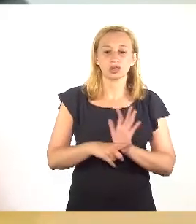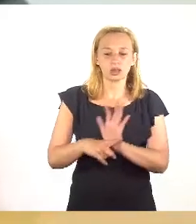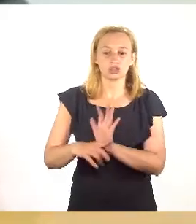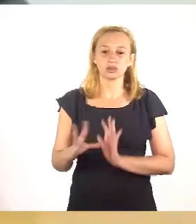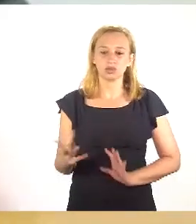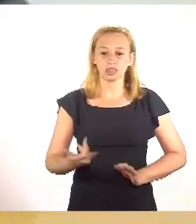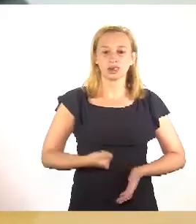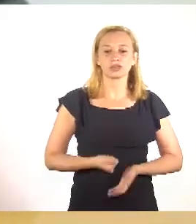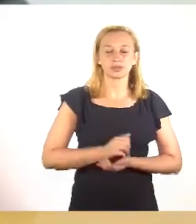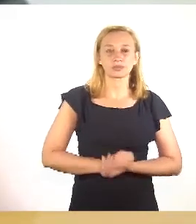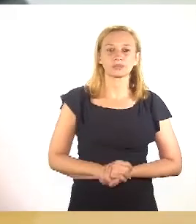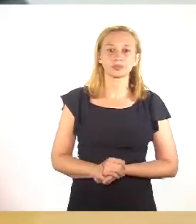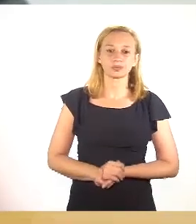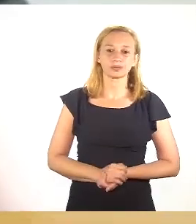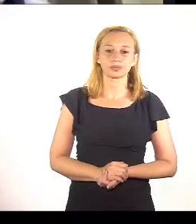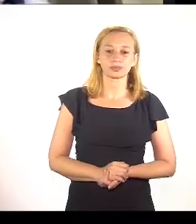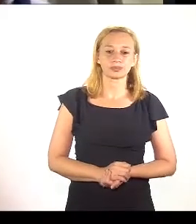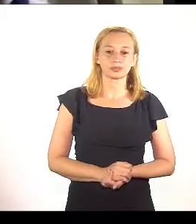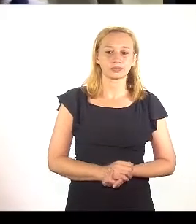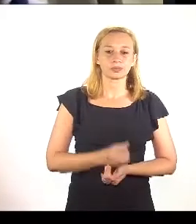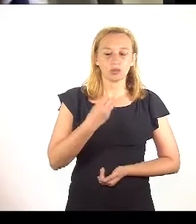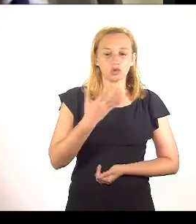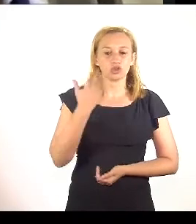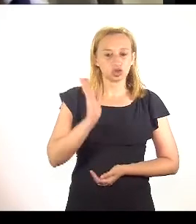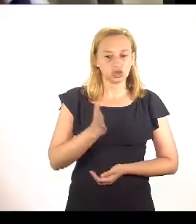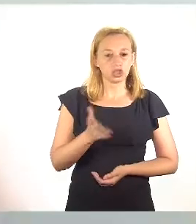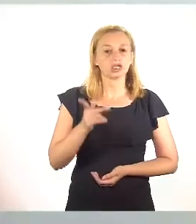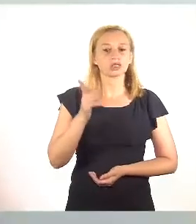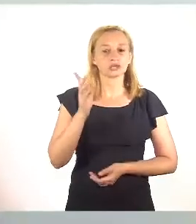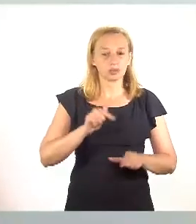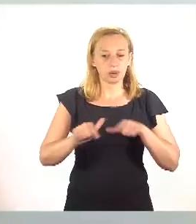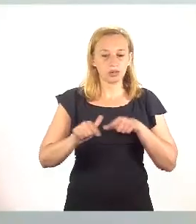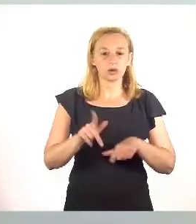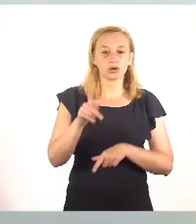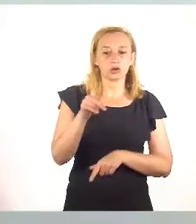adequada. Bom, já que o senhor trabalhou no PROCON,